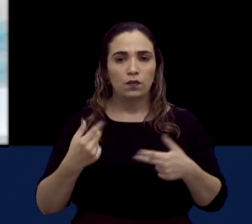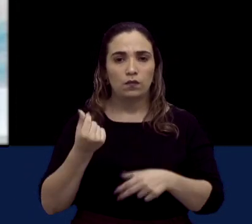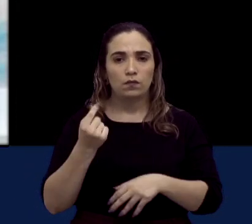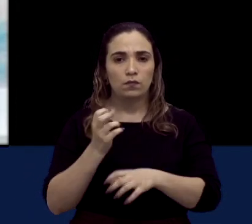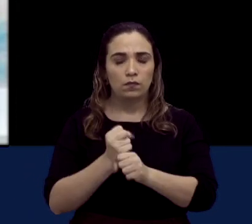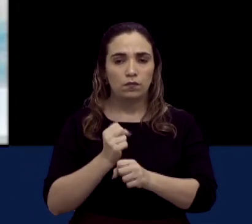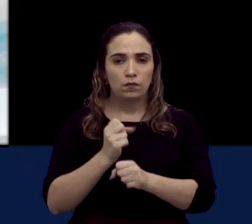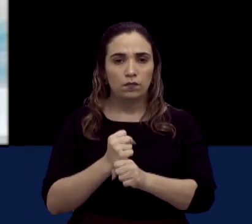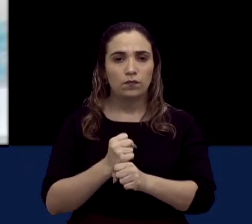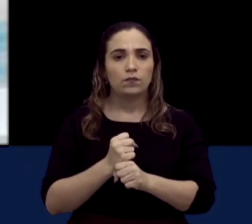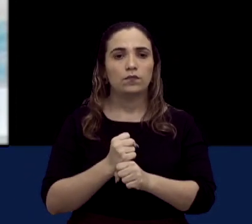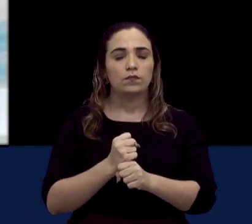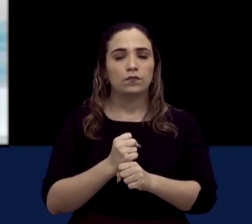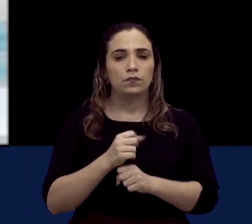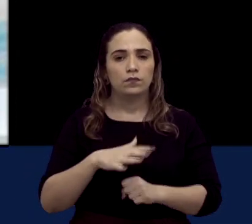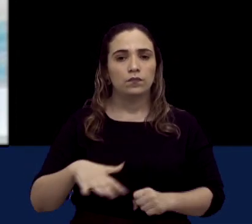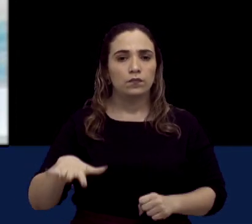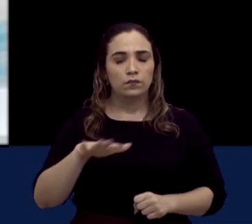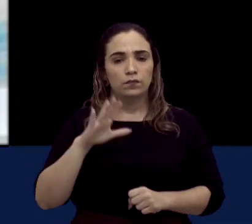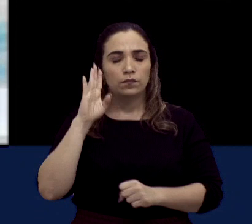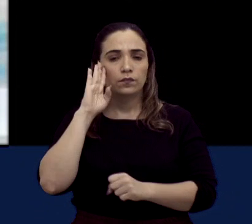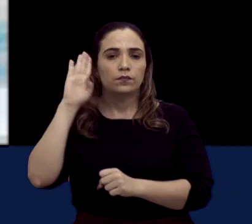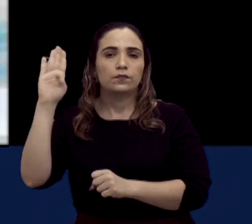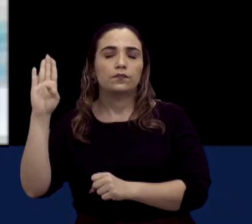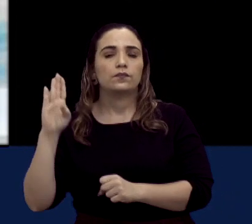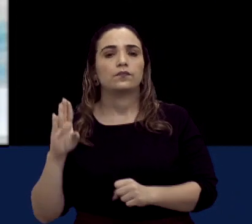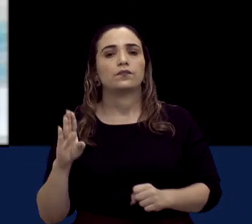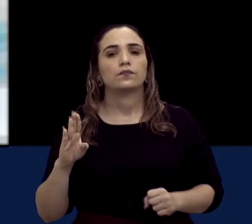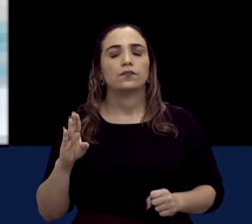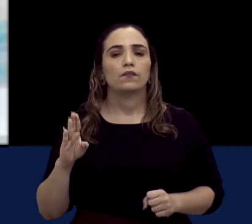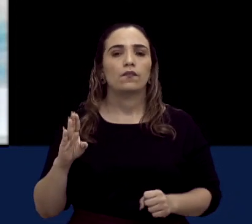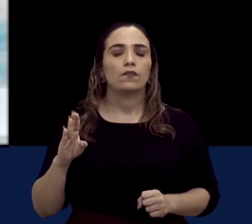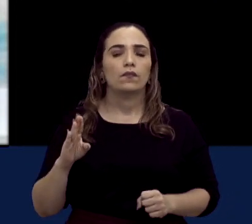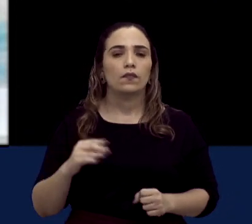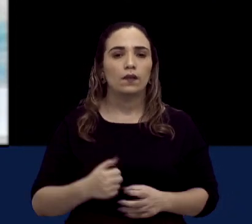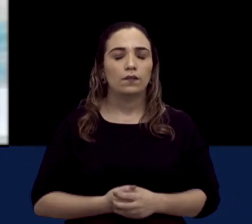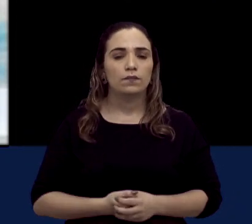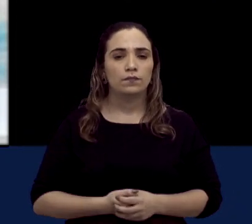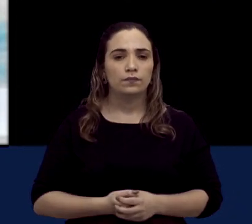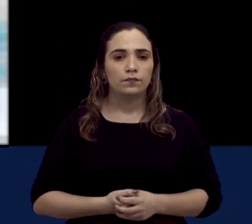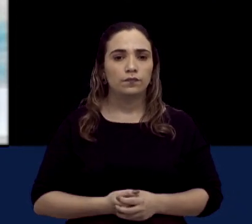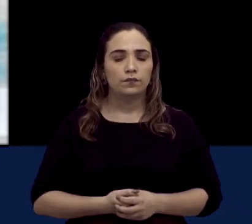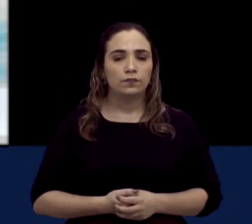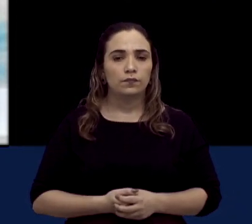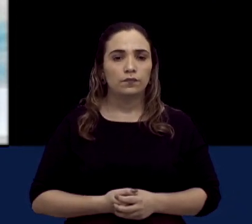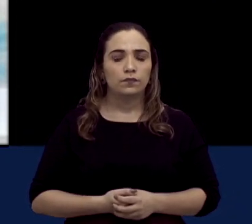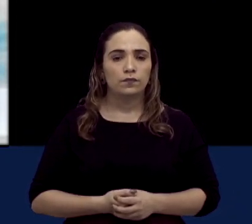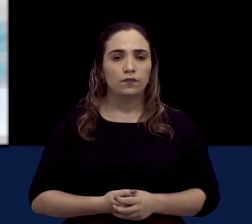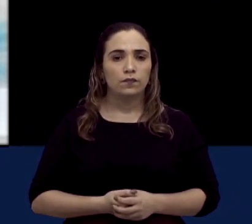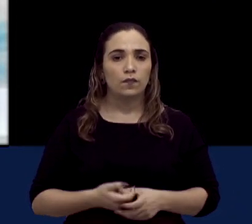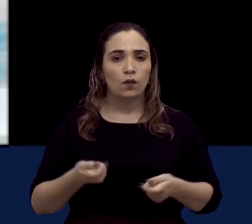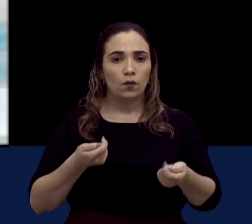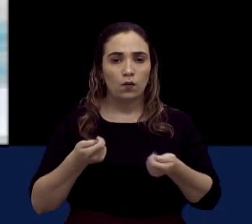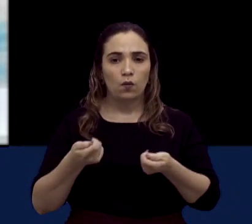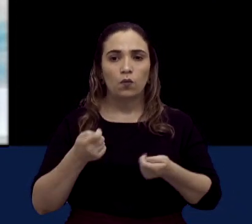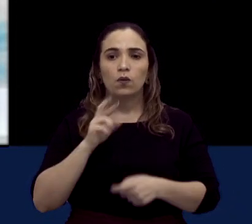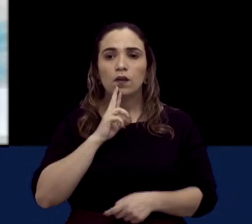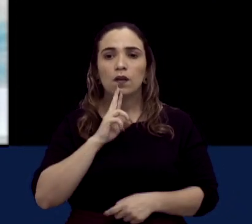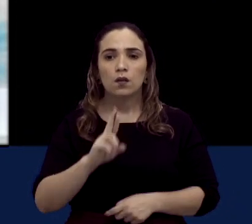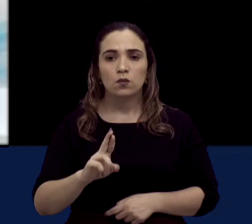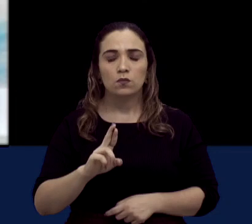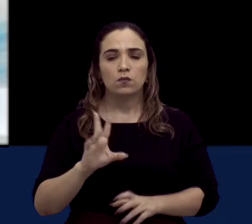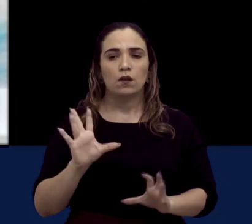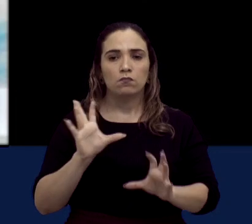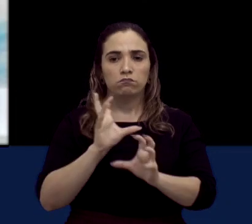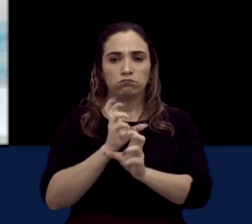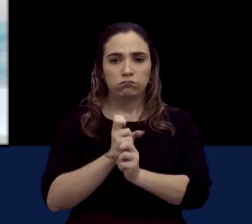financeiros, que lhe forem colocados à disposição na persecução do objetivo contratado, controle a